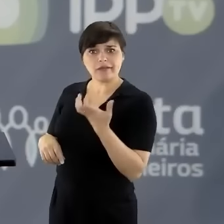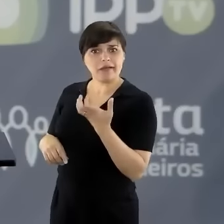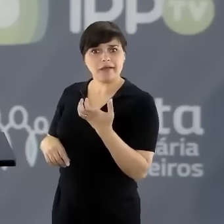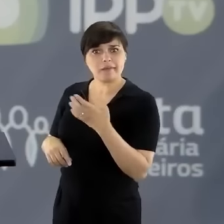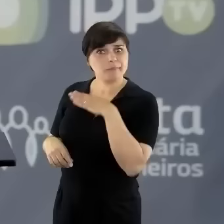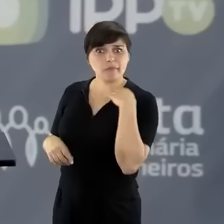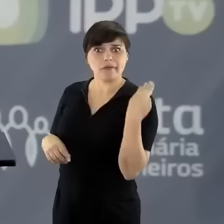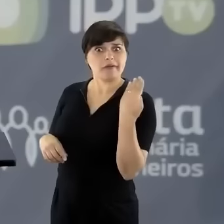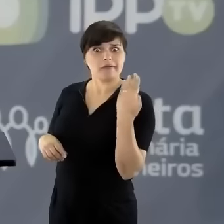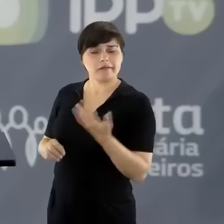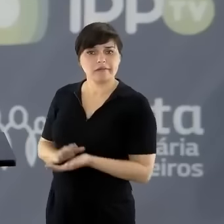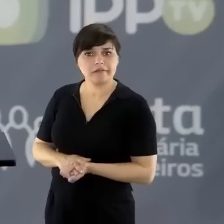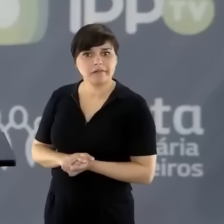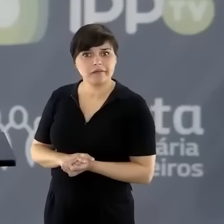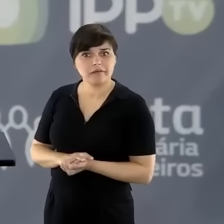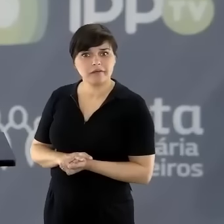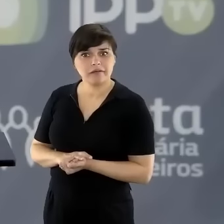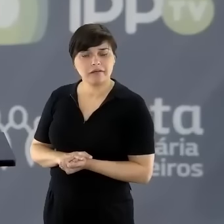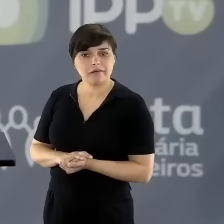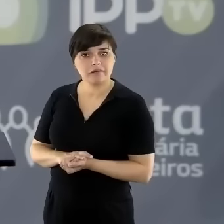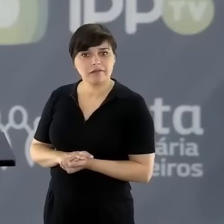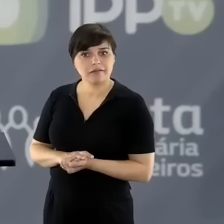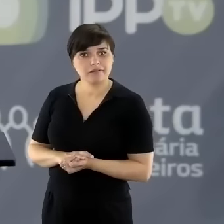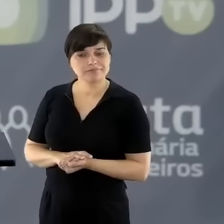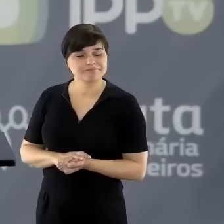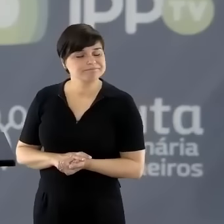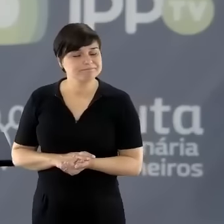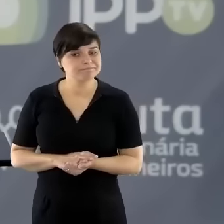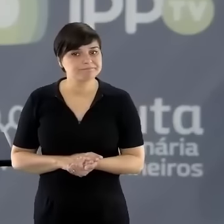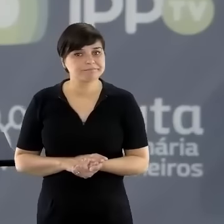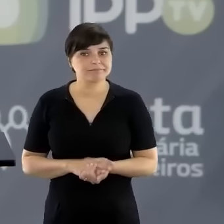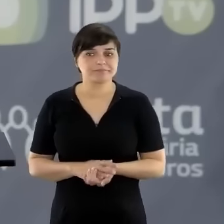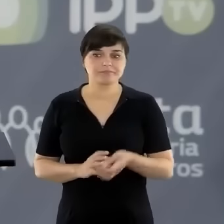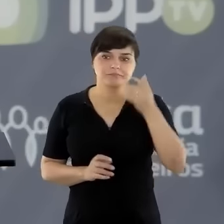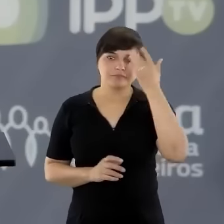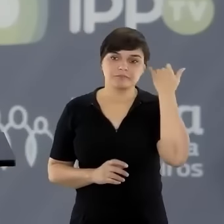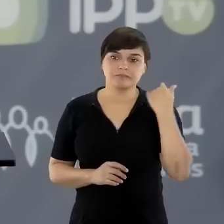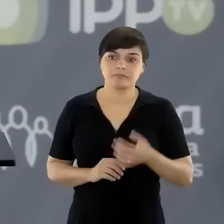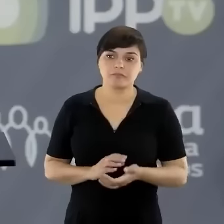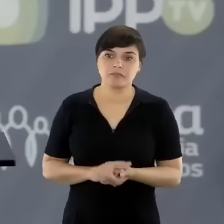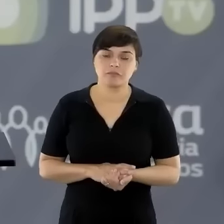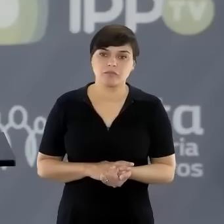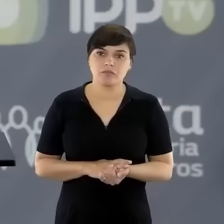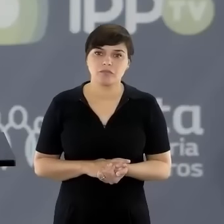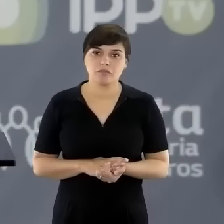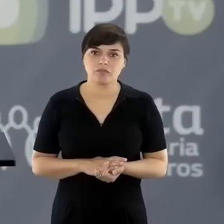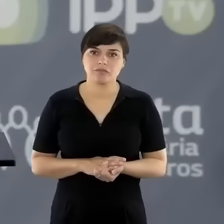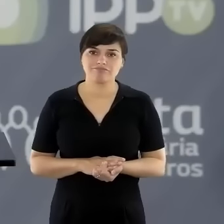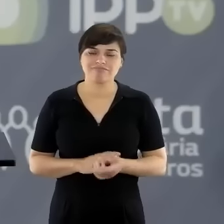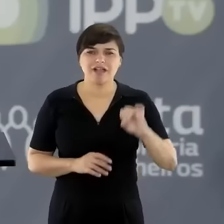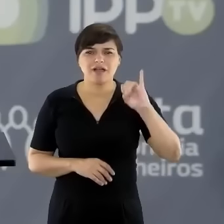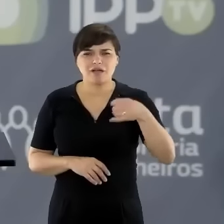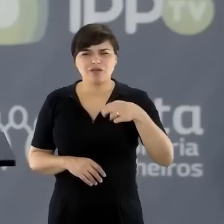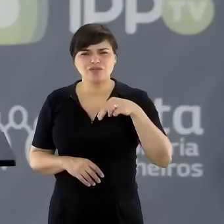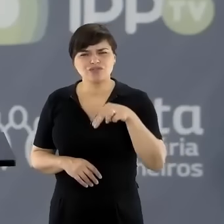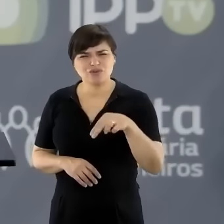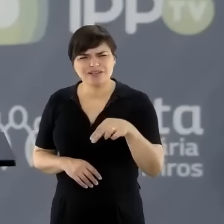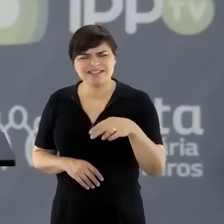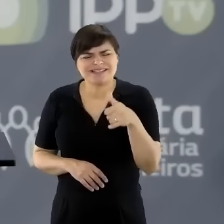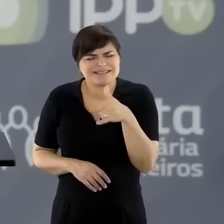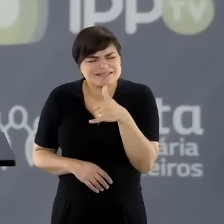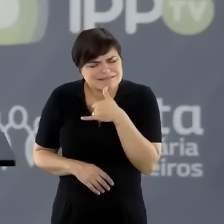viver o que eu acho tão curioso é que Jonas está triste por aquilo que